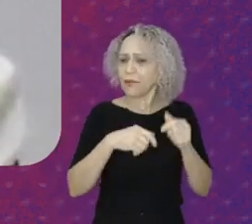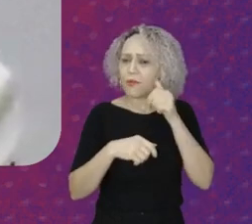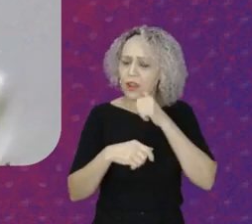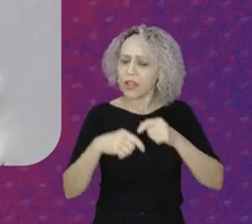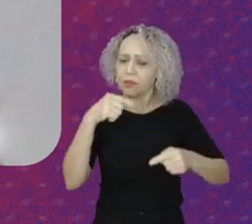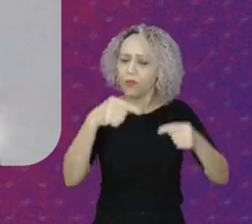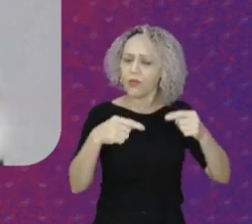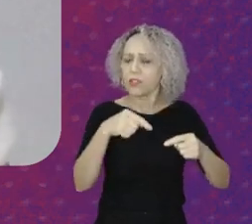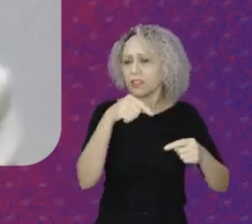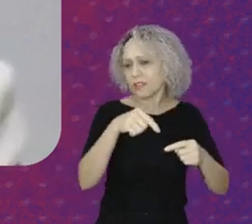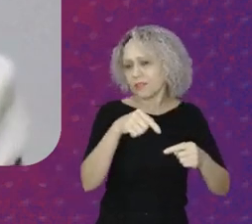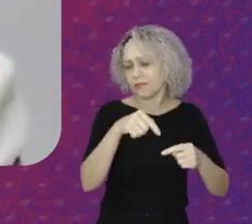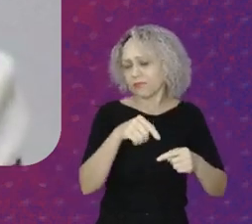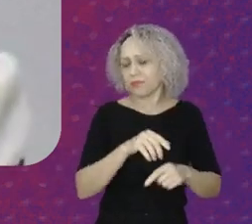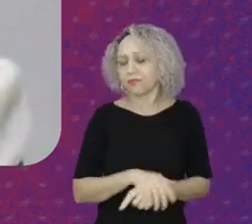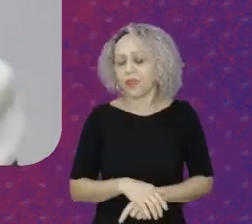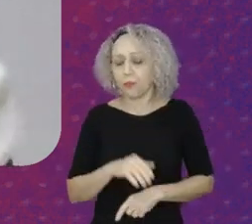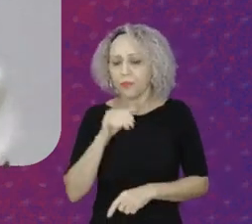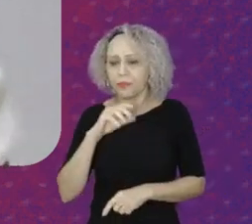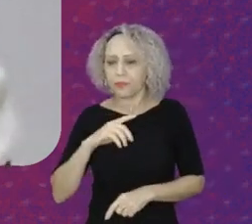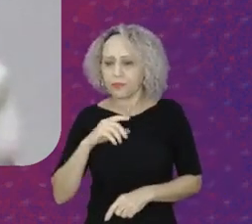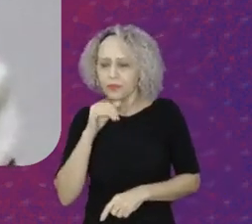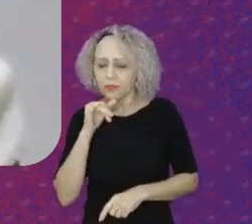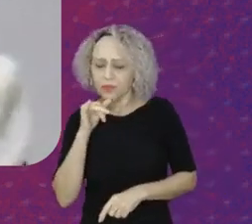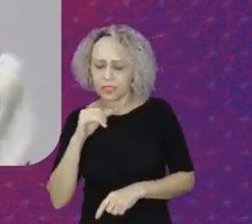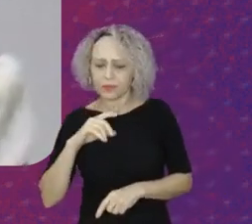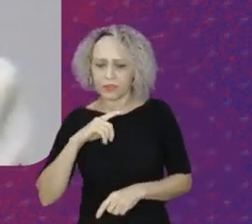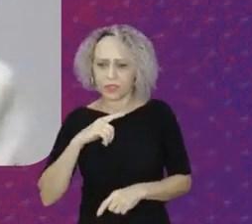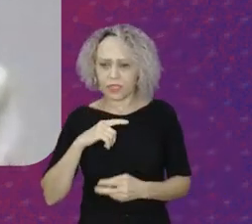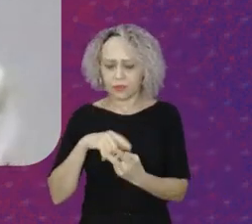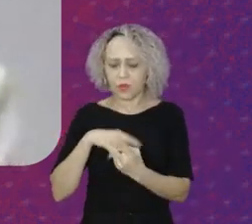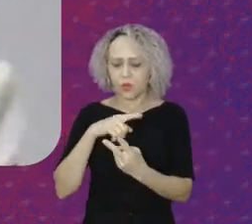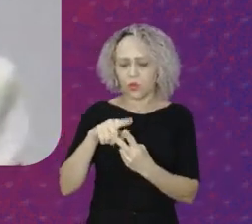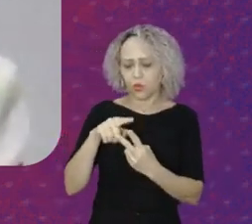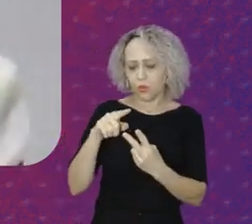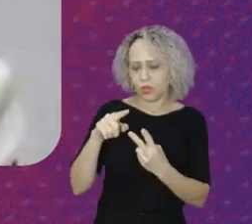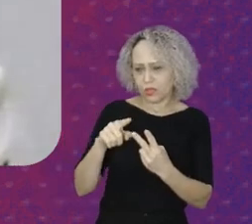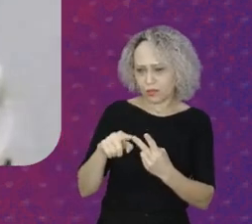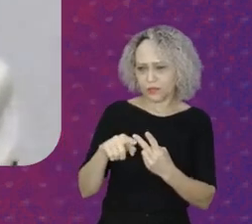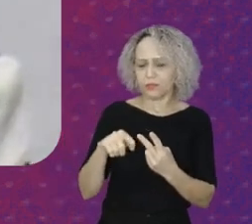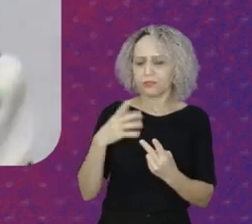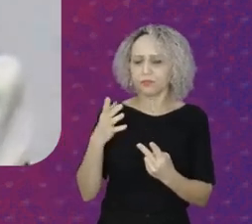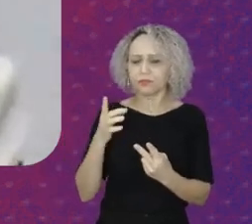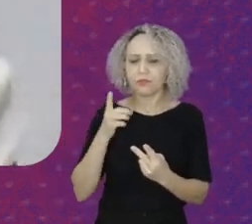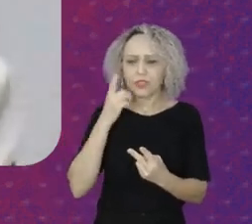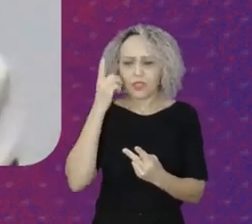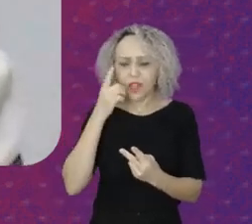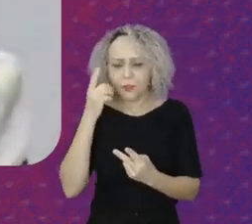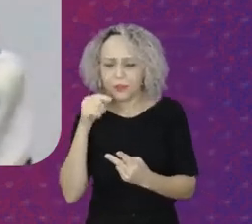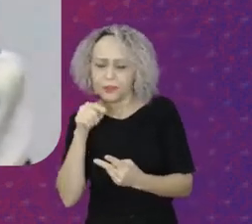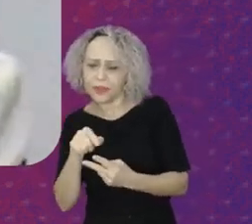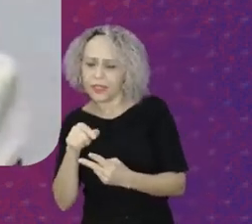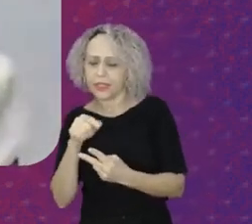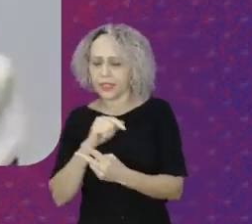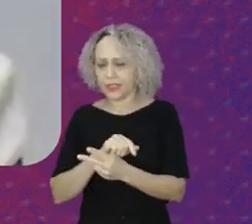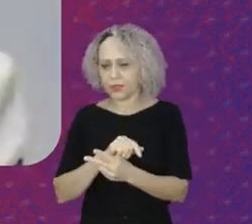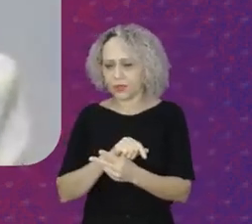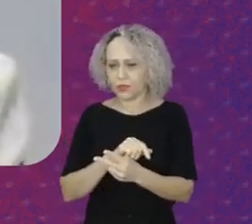deputado, Isolda e Francisco, pessoas que têm, né, um trabalho excelente, e eu sou